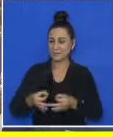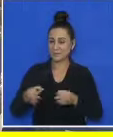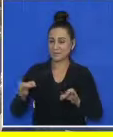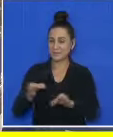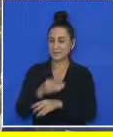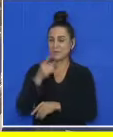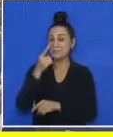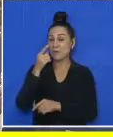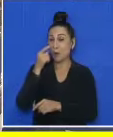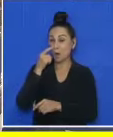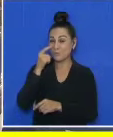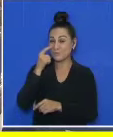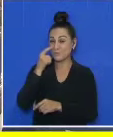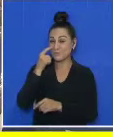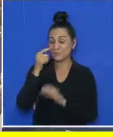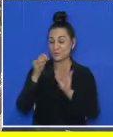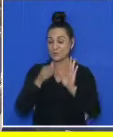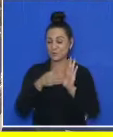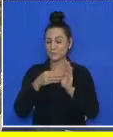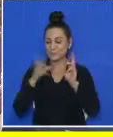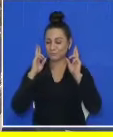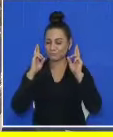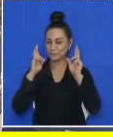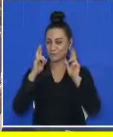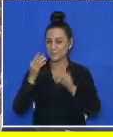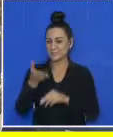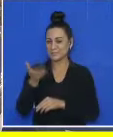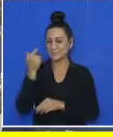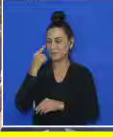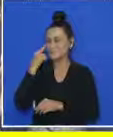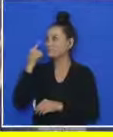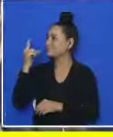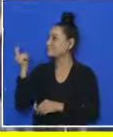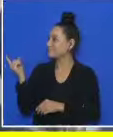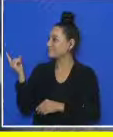posicionadas, fique de olho na sua aposta. Estamos na torcida. Valendo!